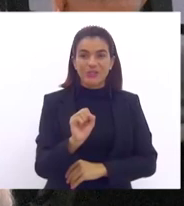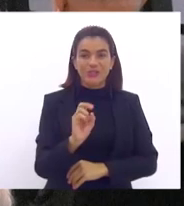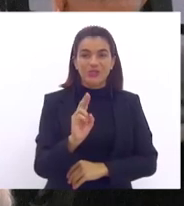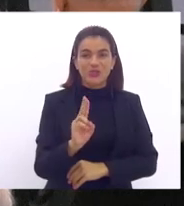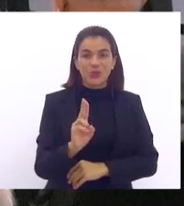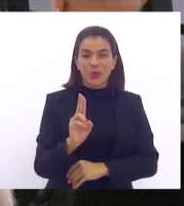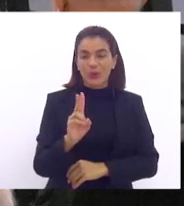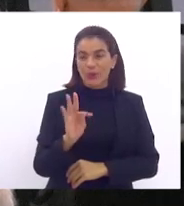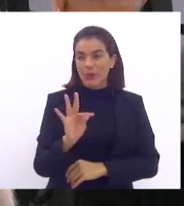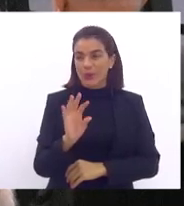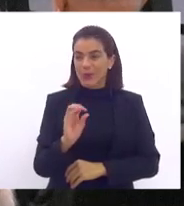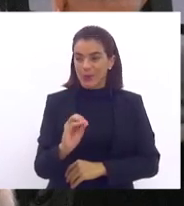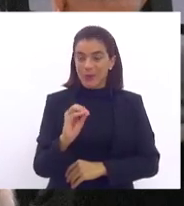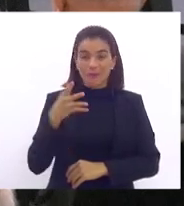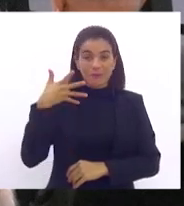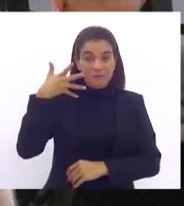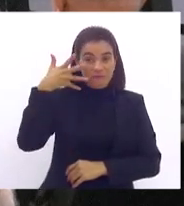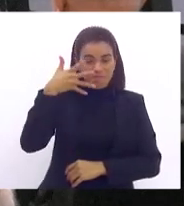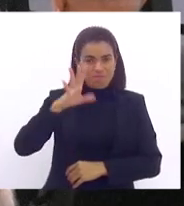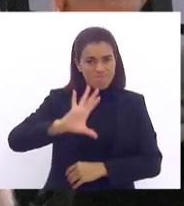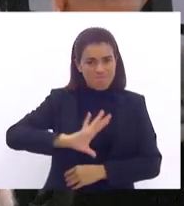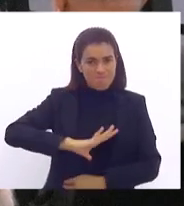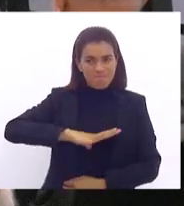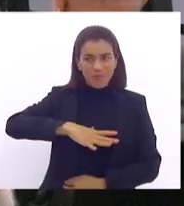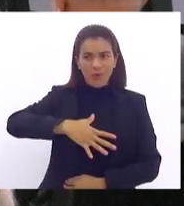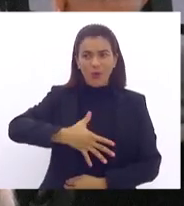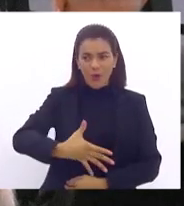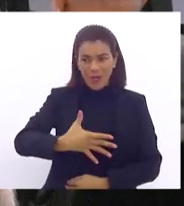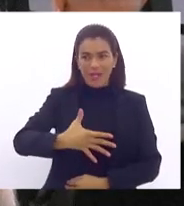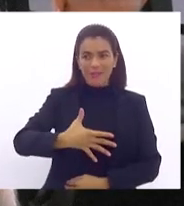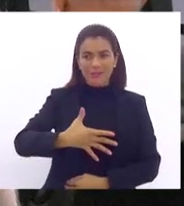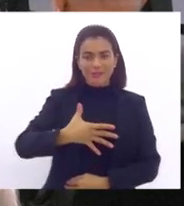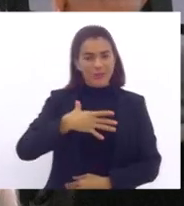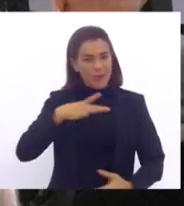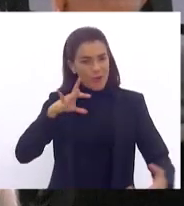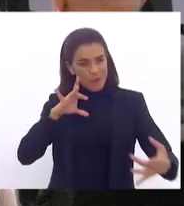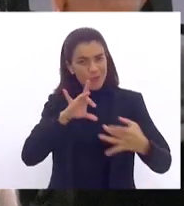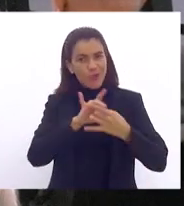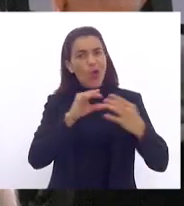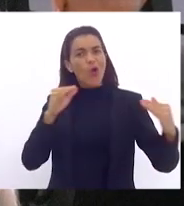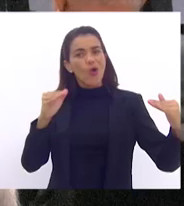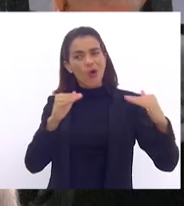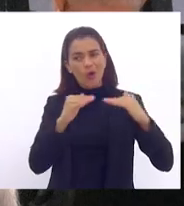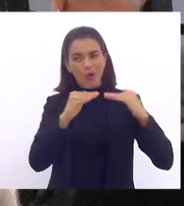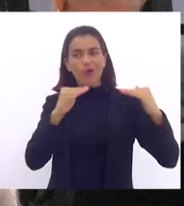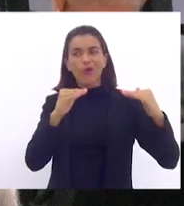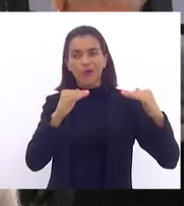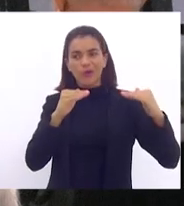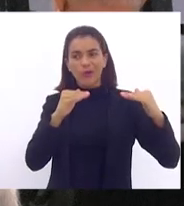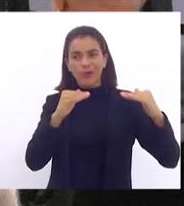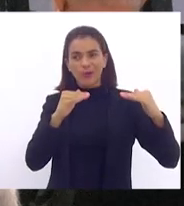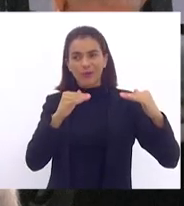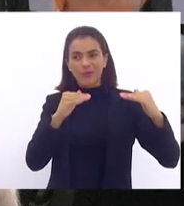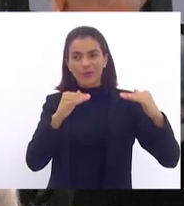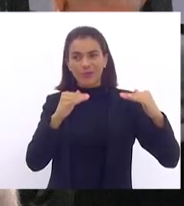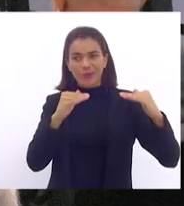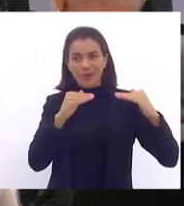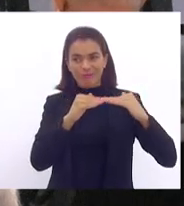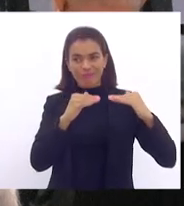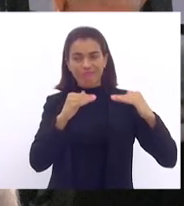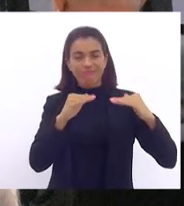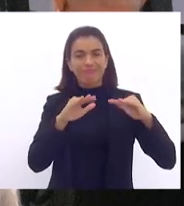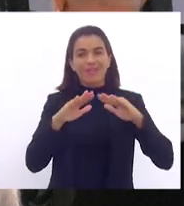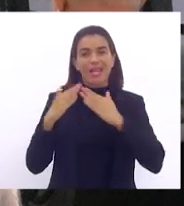palestra acima de tudo corajosa eu comungo da sua do horror do caso escola